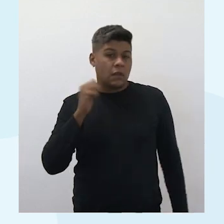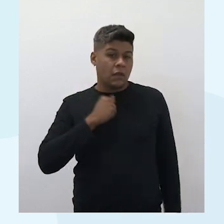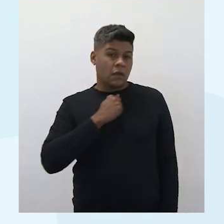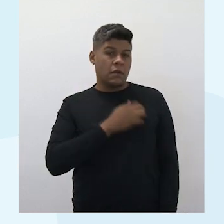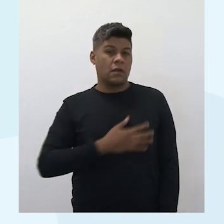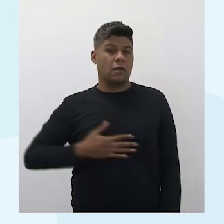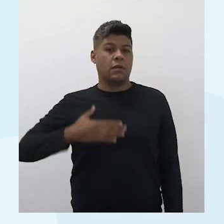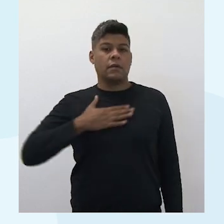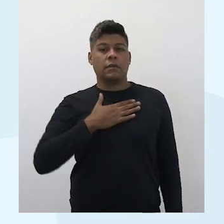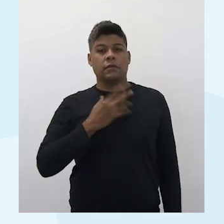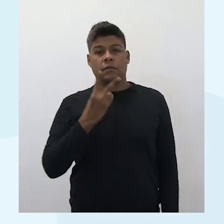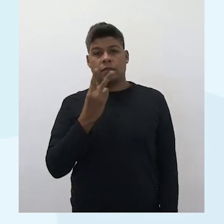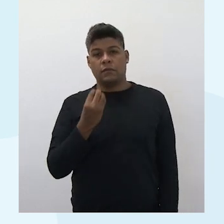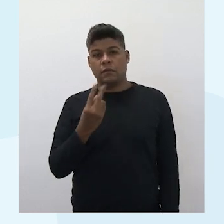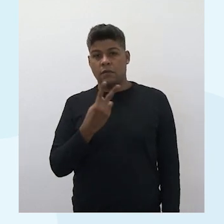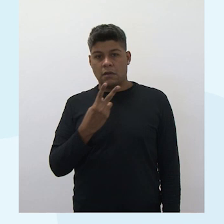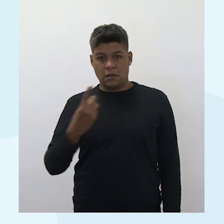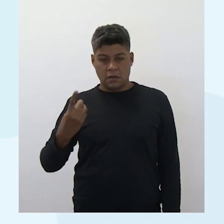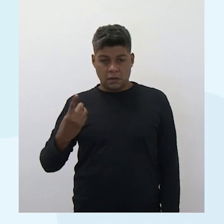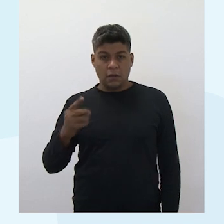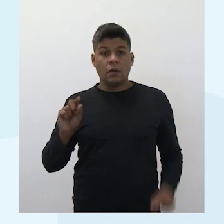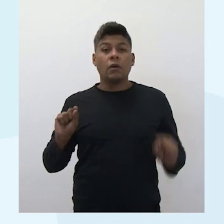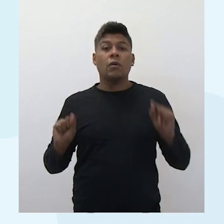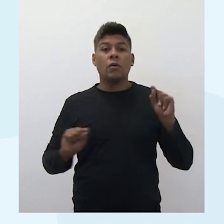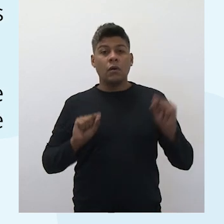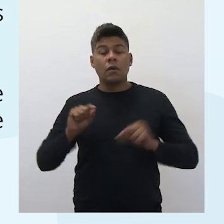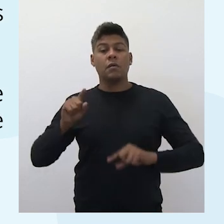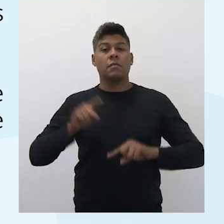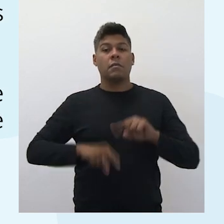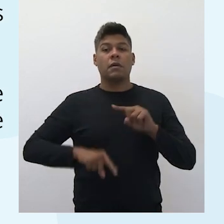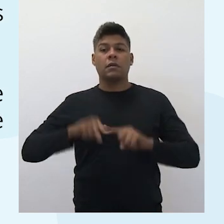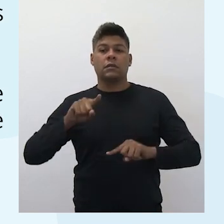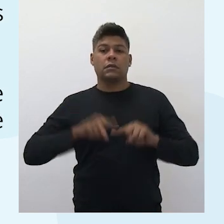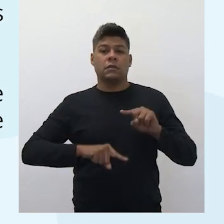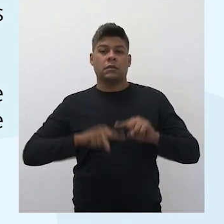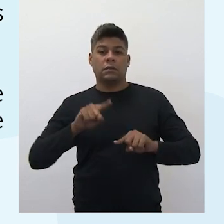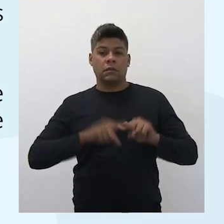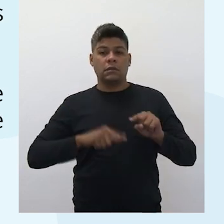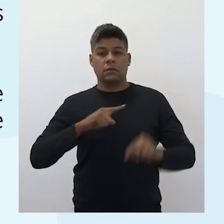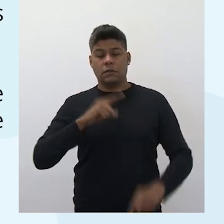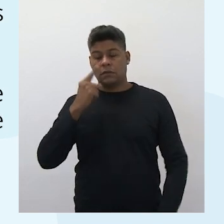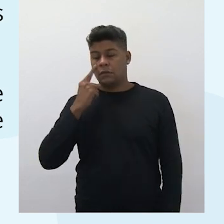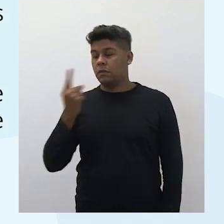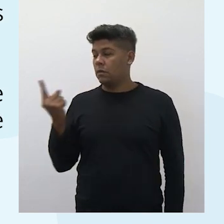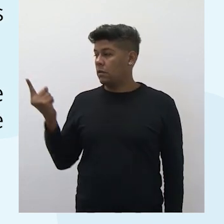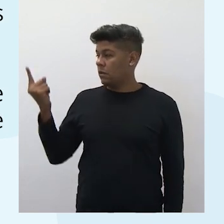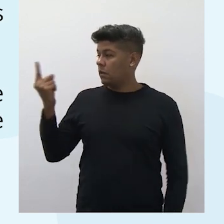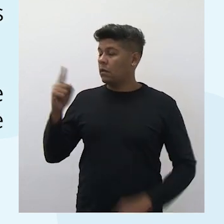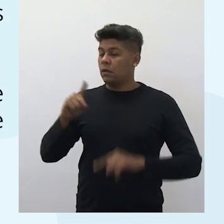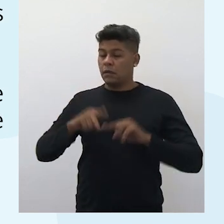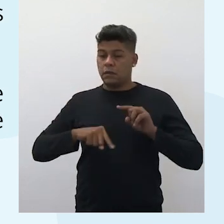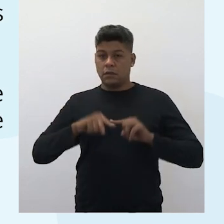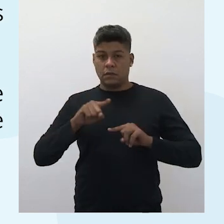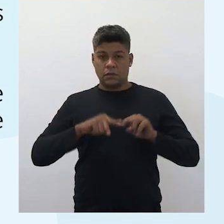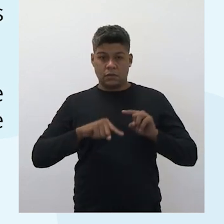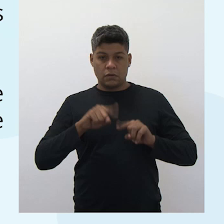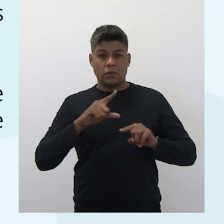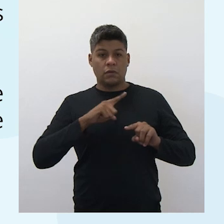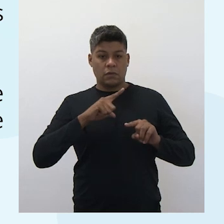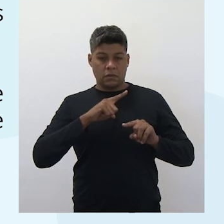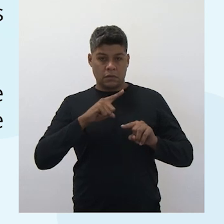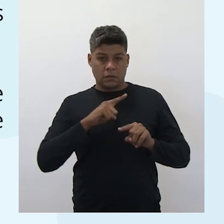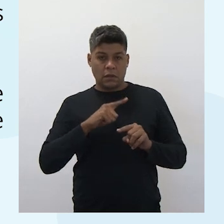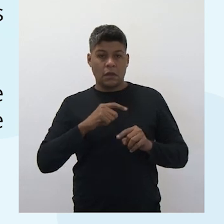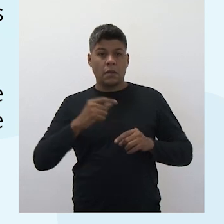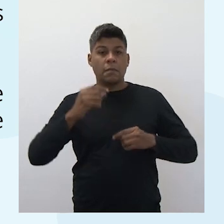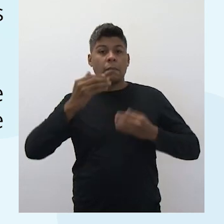de 2021. A questão dos materiais, né, nós temos as escolas receberão pelo correio uma prova impressa de